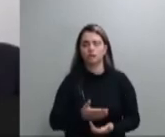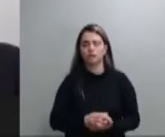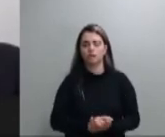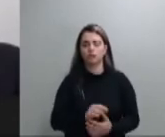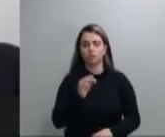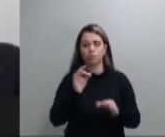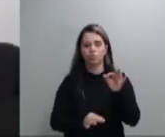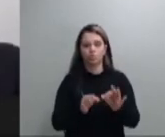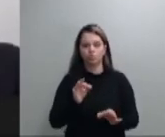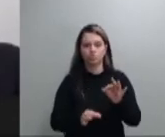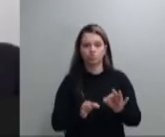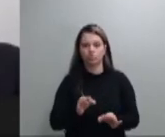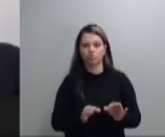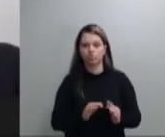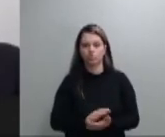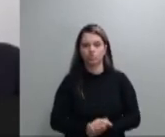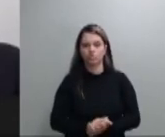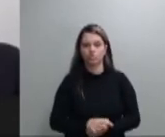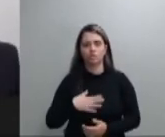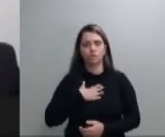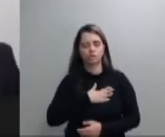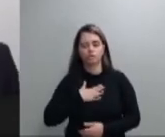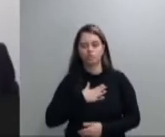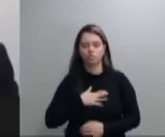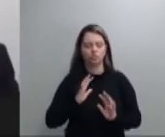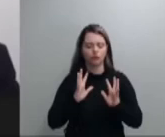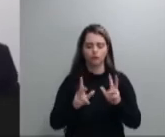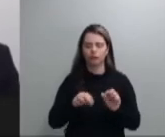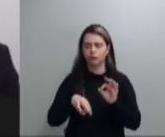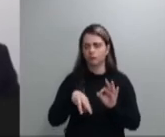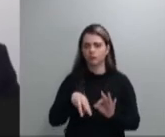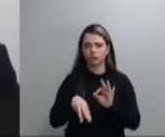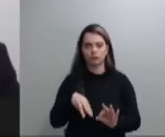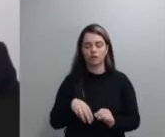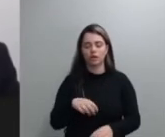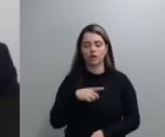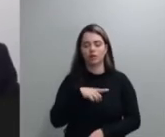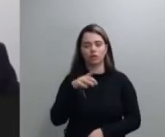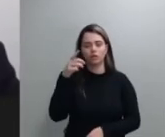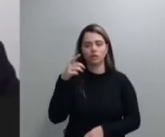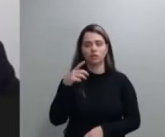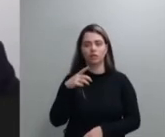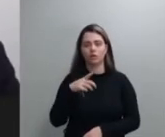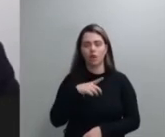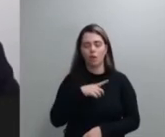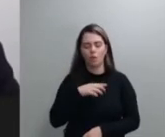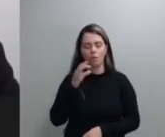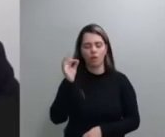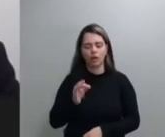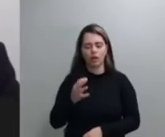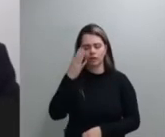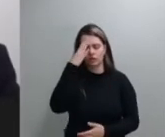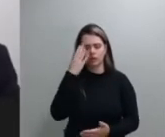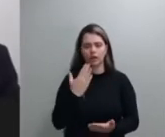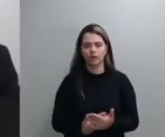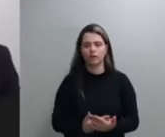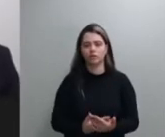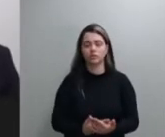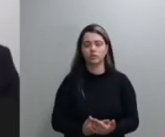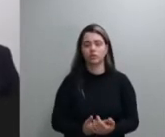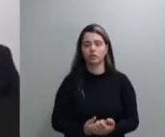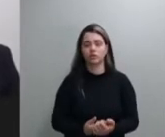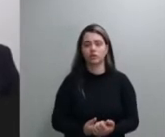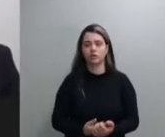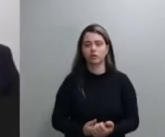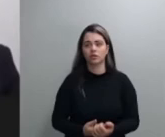gosto muito do mestre Benedito e tenho certeza que é possível se detectar um cerceamento aí as